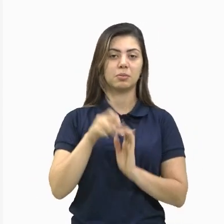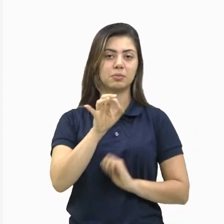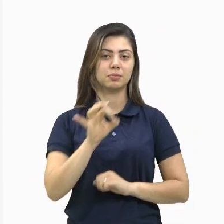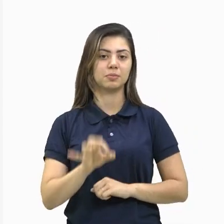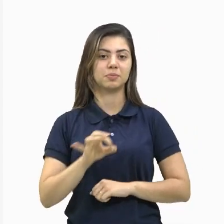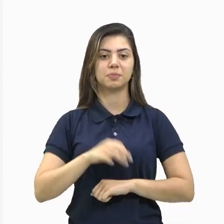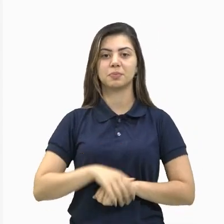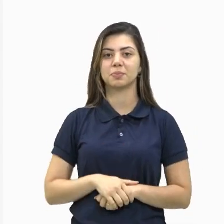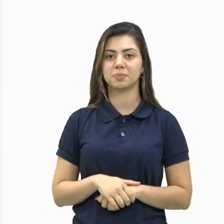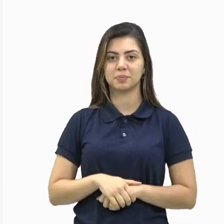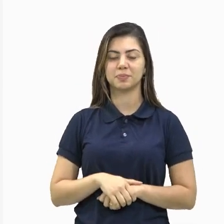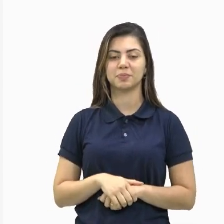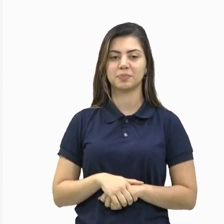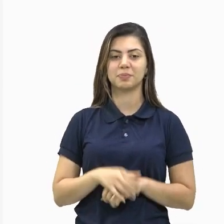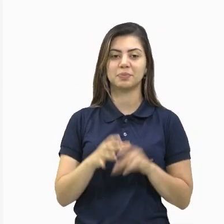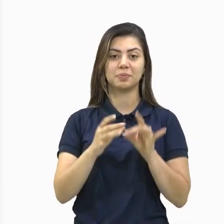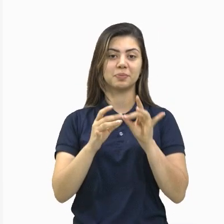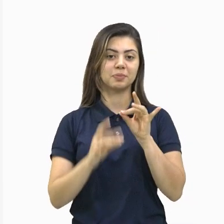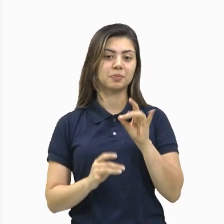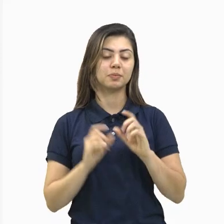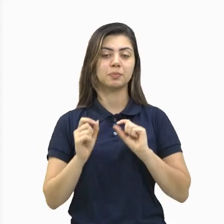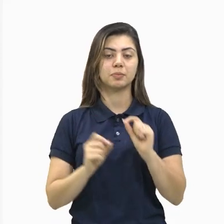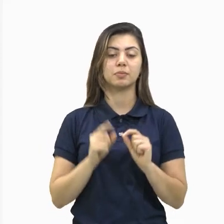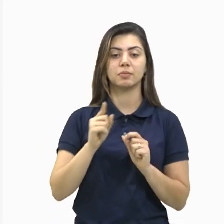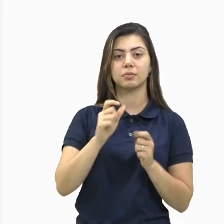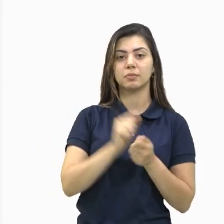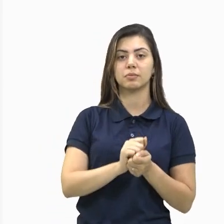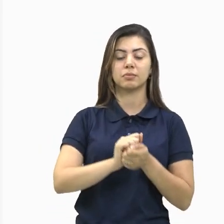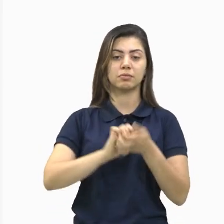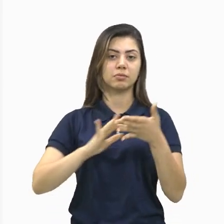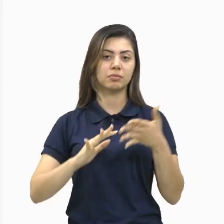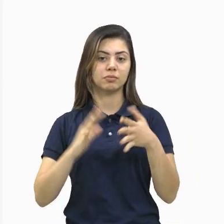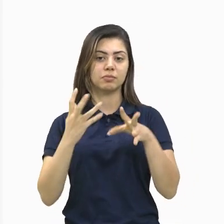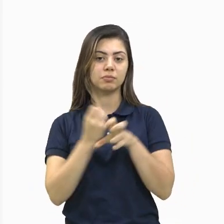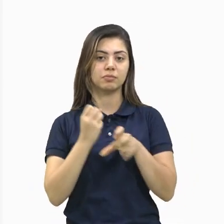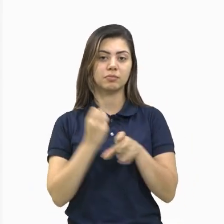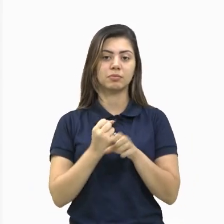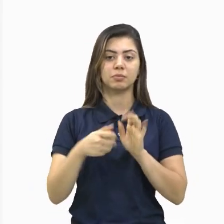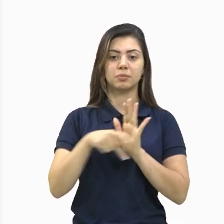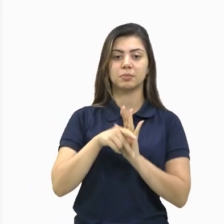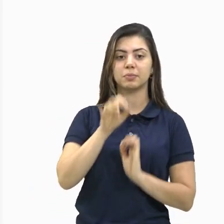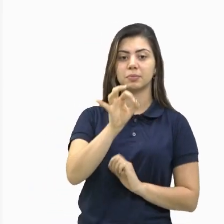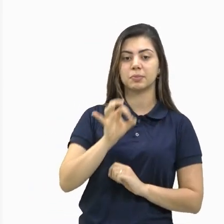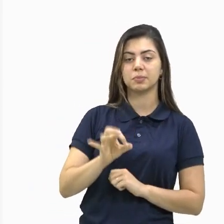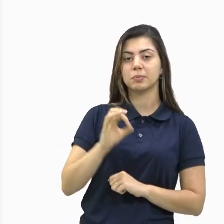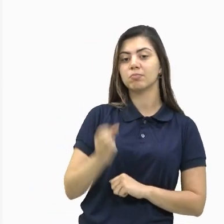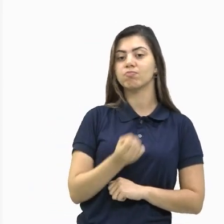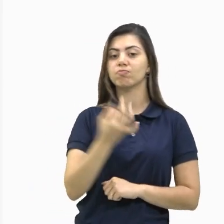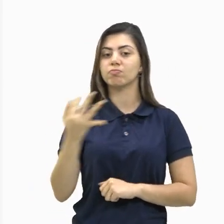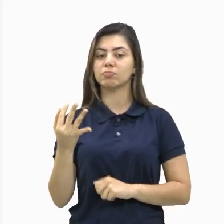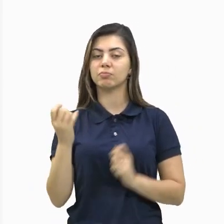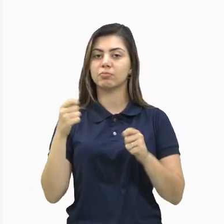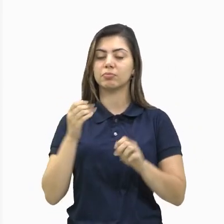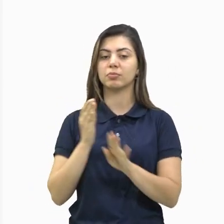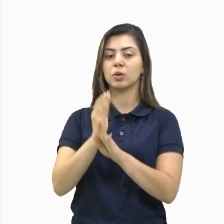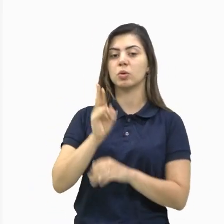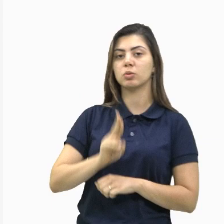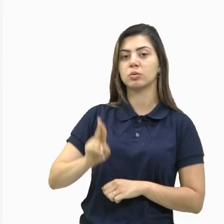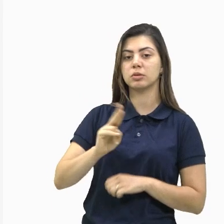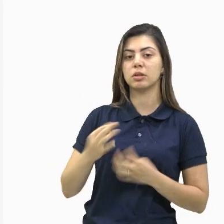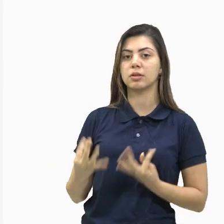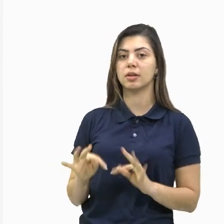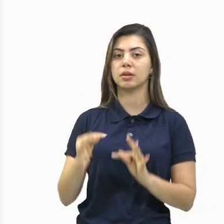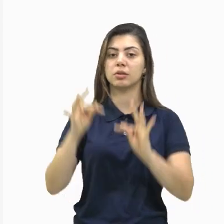sucessivos. Detalhamento. Problemas percentuais sucessivos e a determinação das taxas percentuais com o uso de